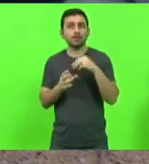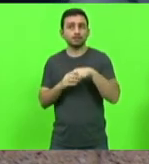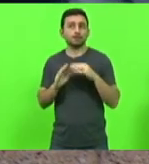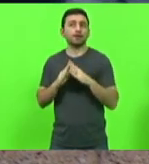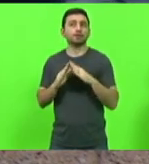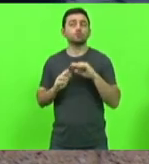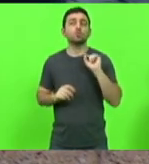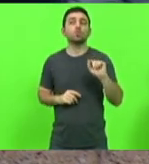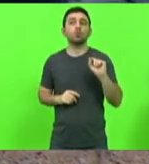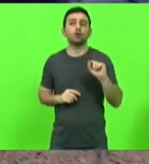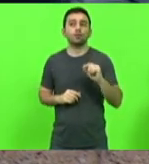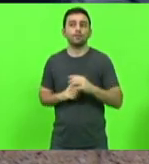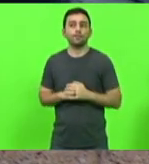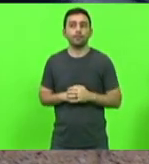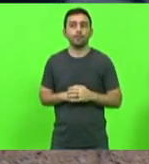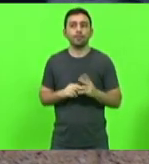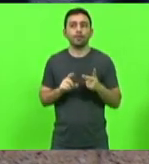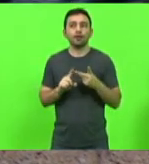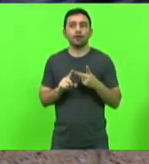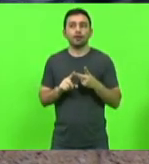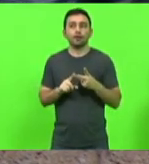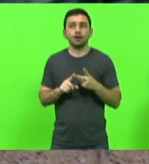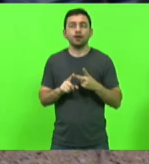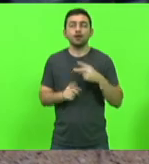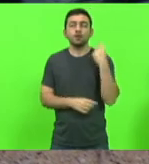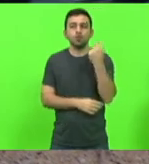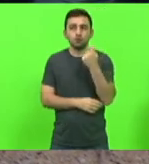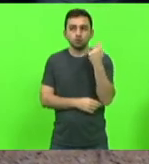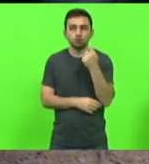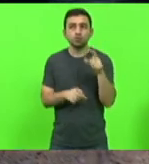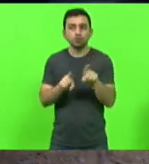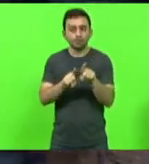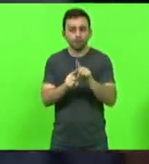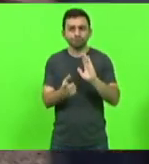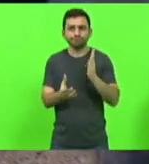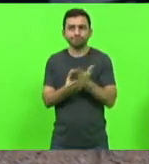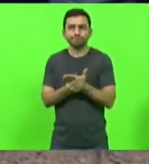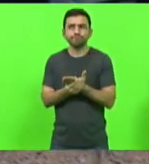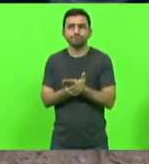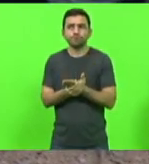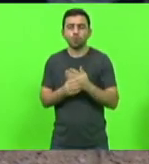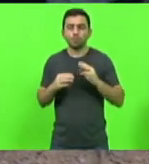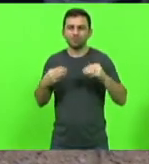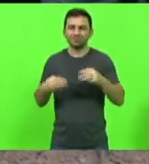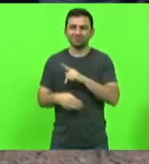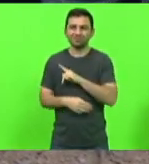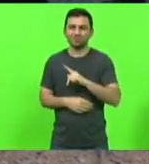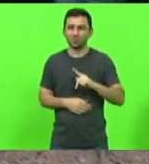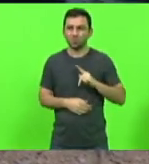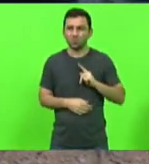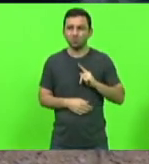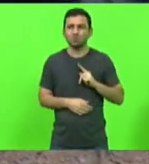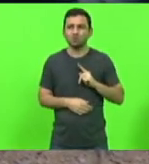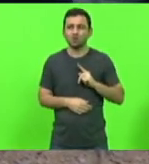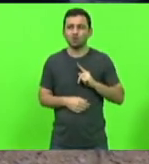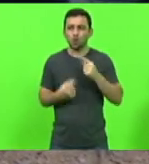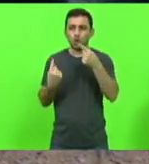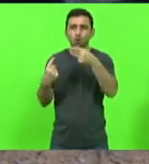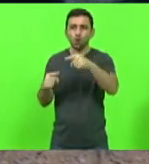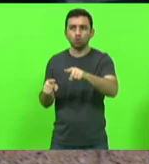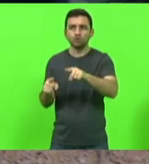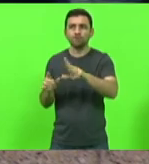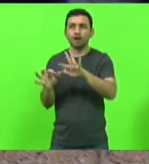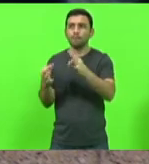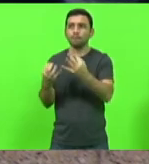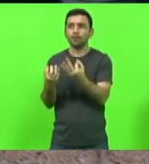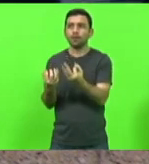No Rio Grande do Sul, se entrou recentemente com uma ação, o Ministério Público entrou com uma ação contra os pais que se